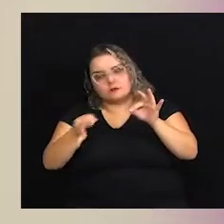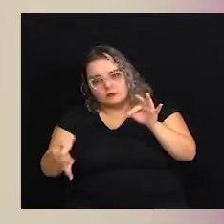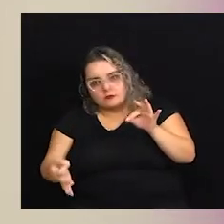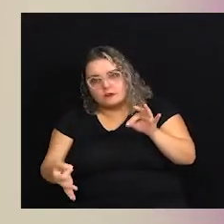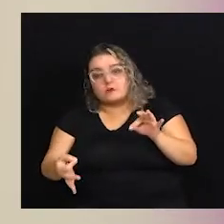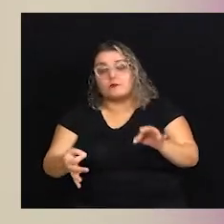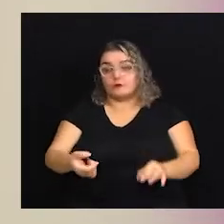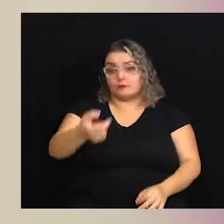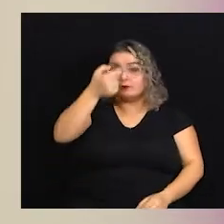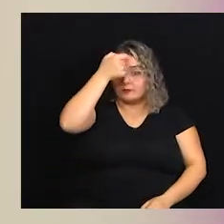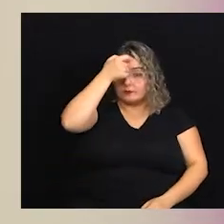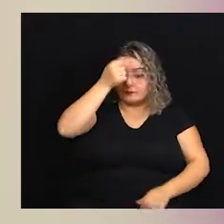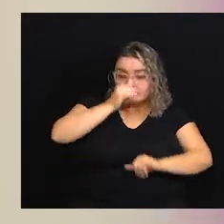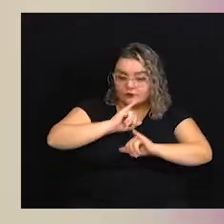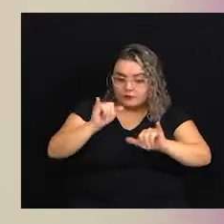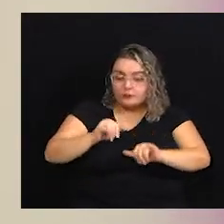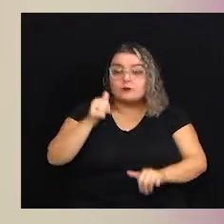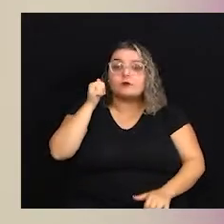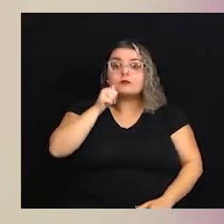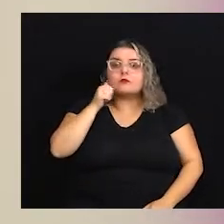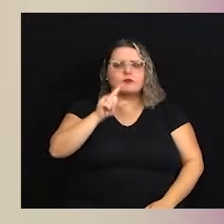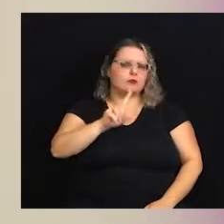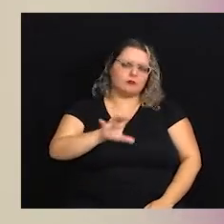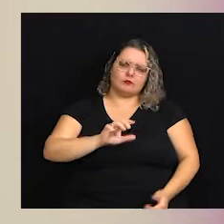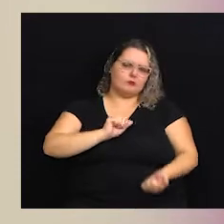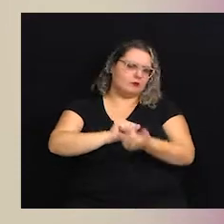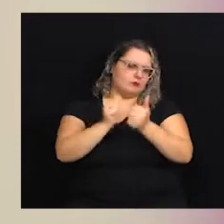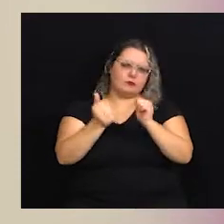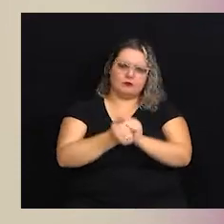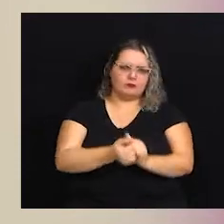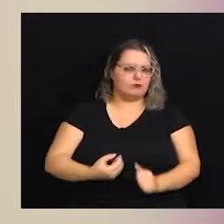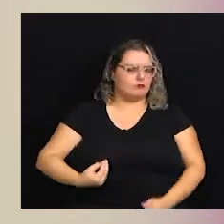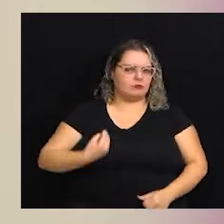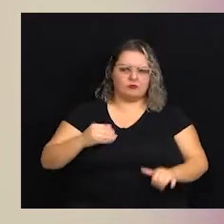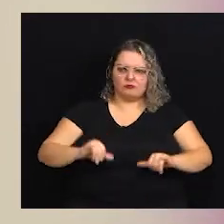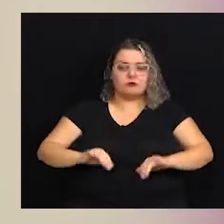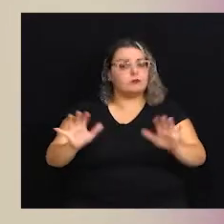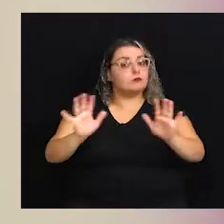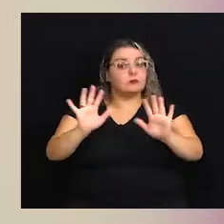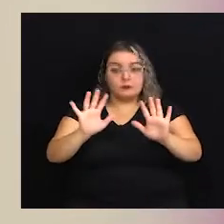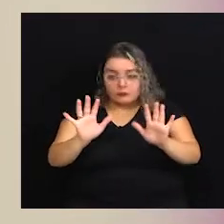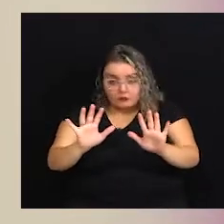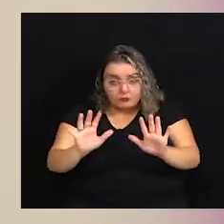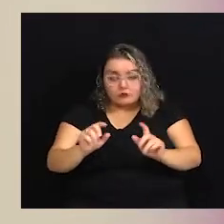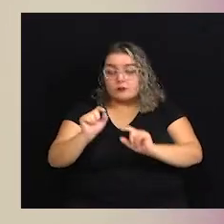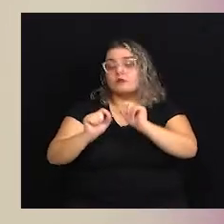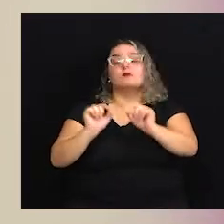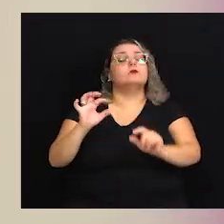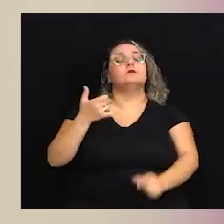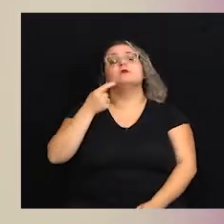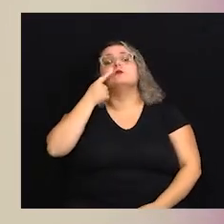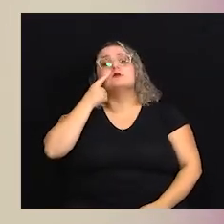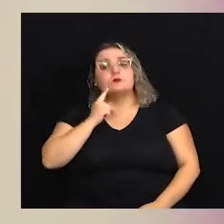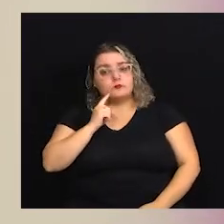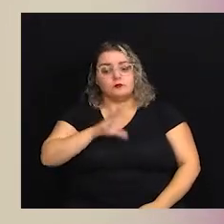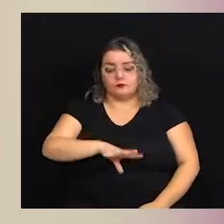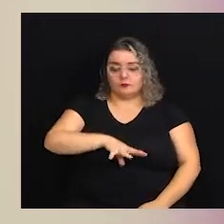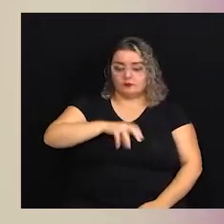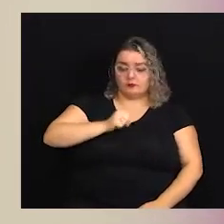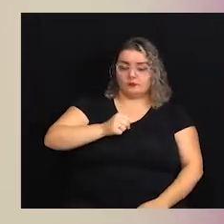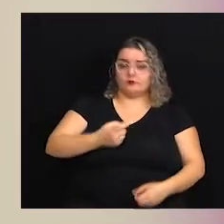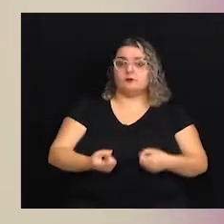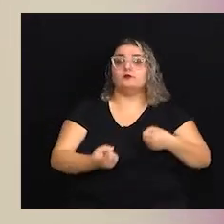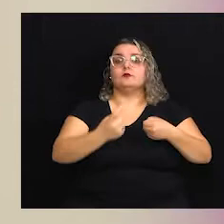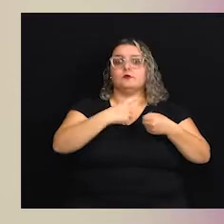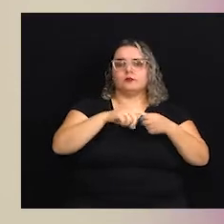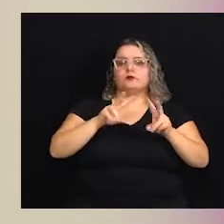trazer a consciência para a mulher que ela não tem que se adaptar a uma vida sofrida. O que acontece, Vivi, na questão da menopausa? Só voltando